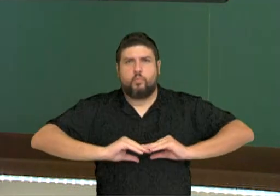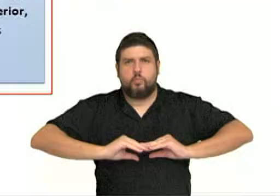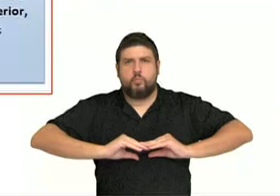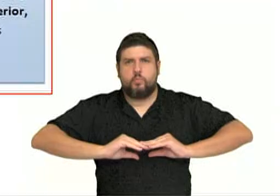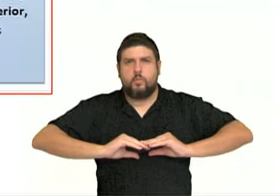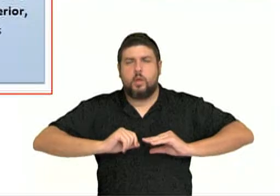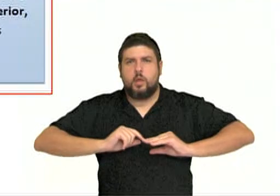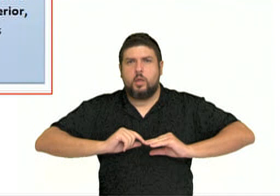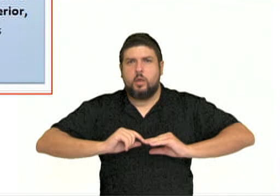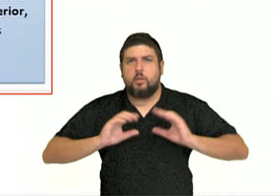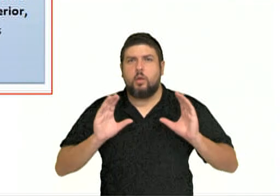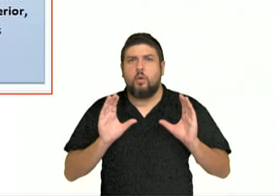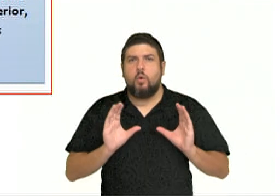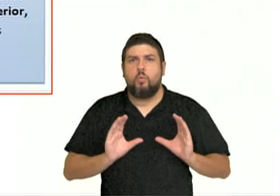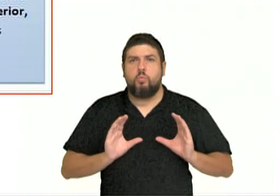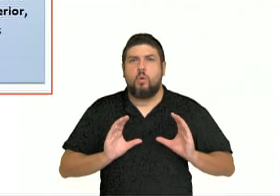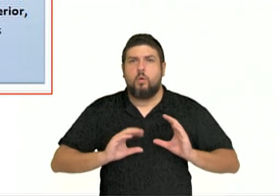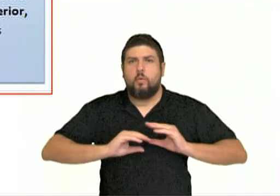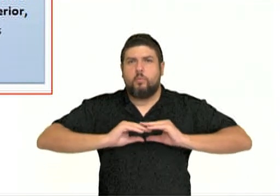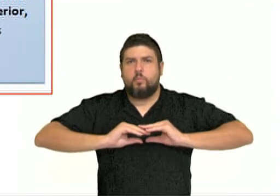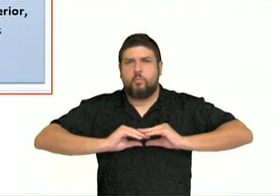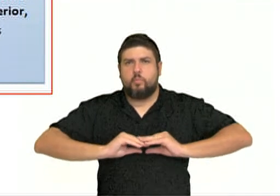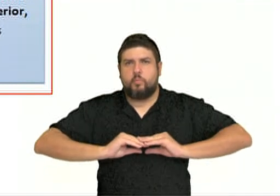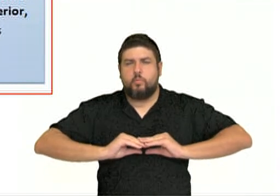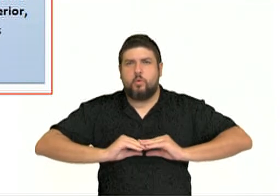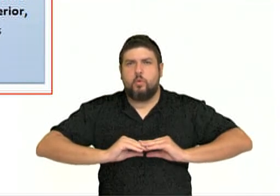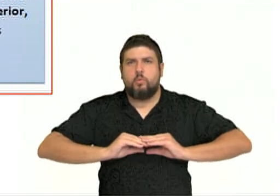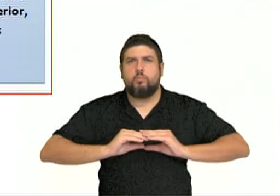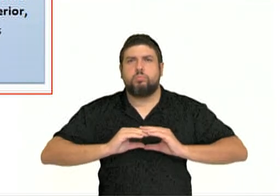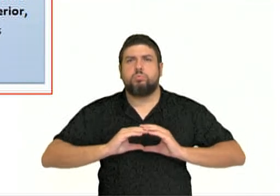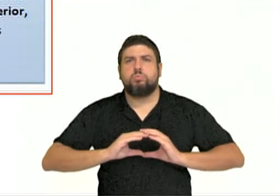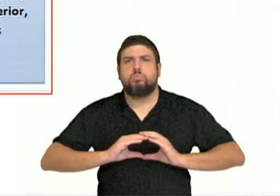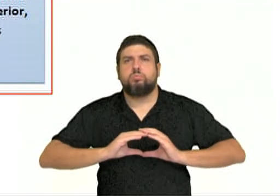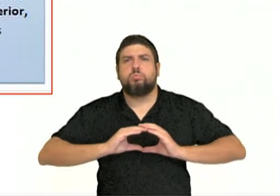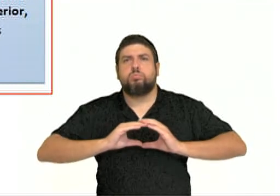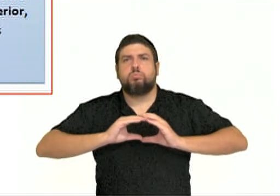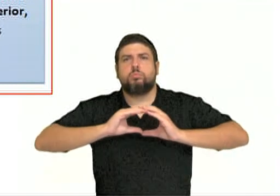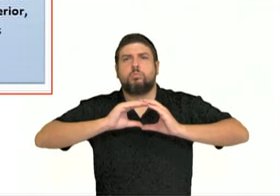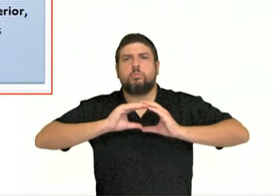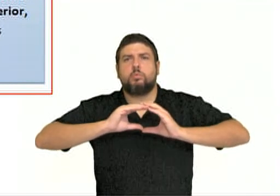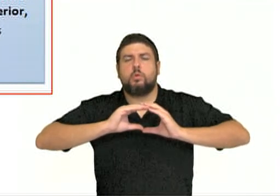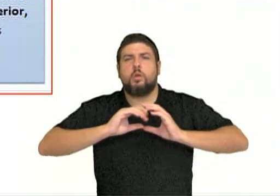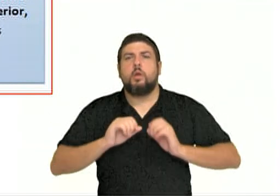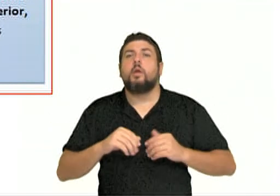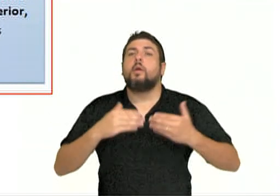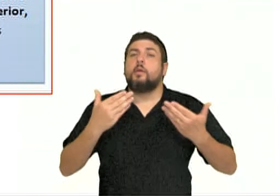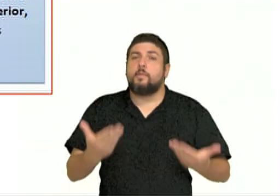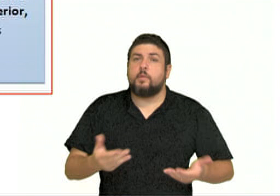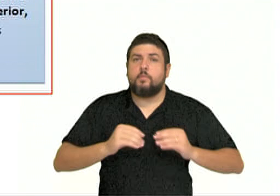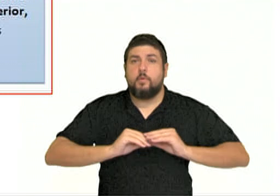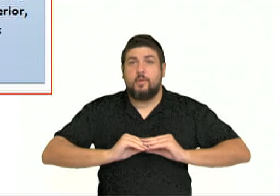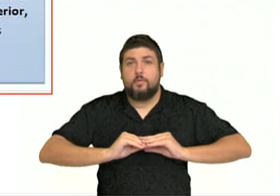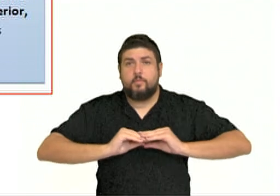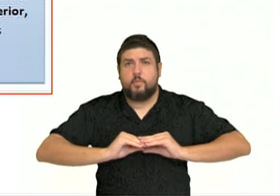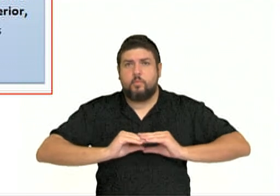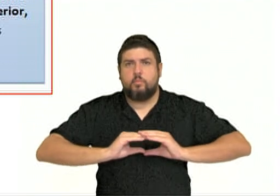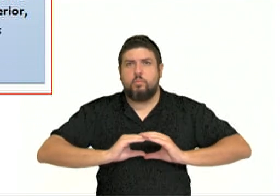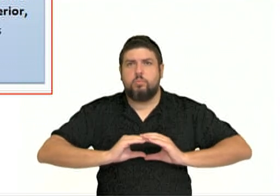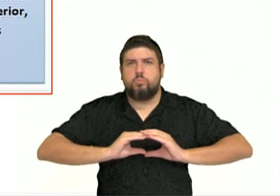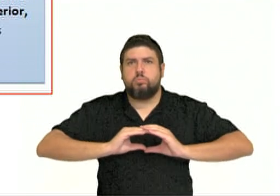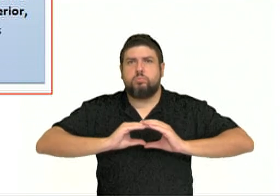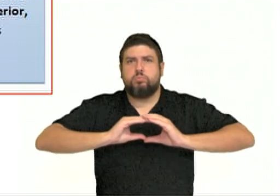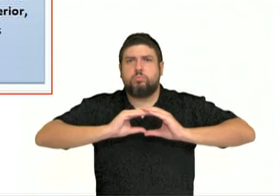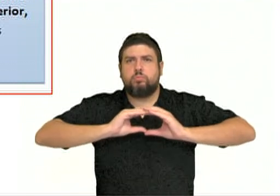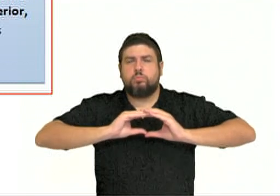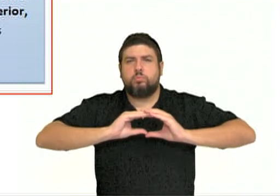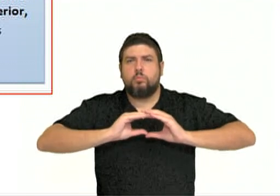embaixo dos pulmões, relaxa. Quando ele relaxa, ele sobe. E quando ele sobe, ele exerce uma pressão sobre os